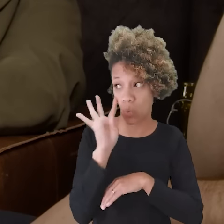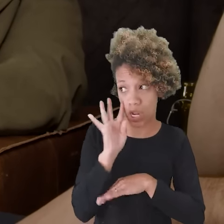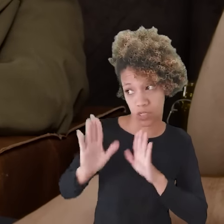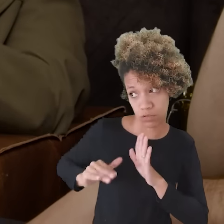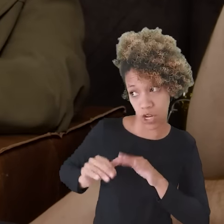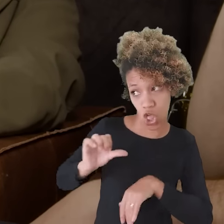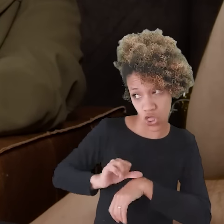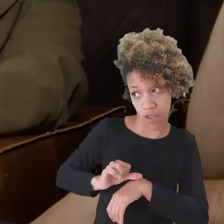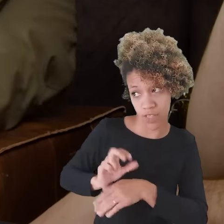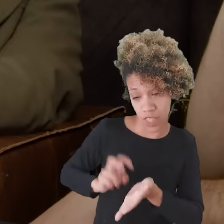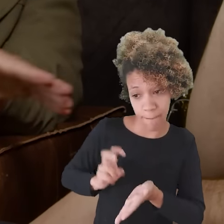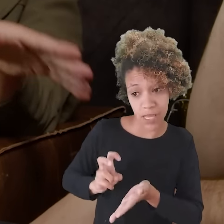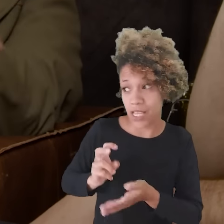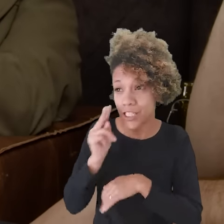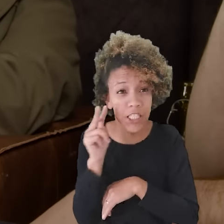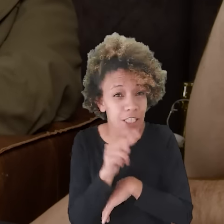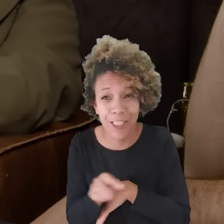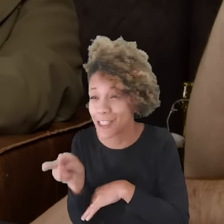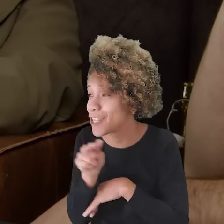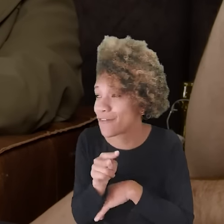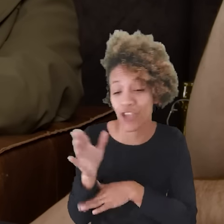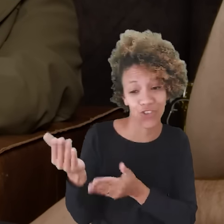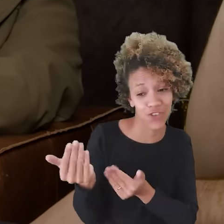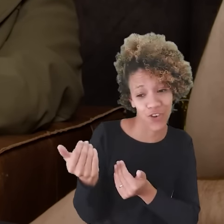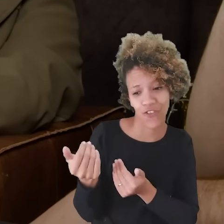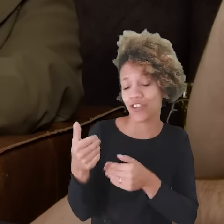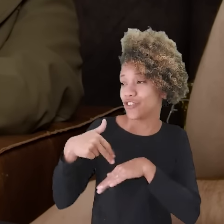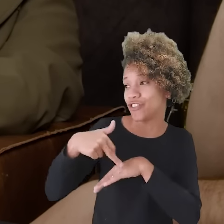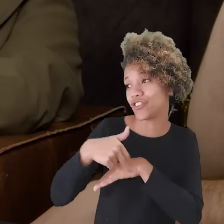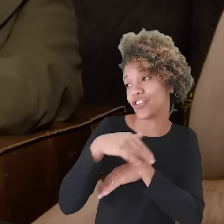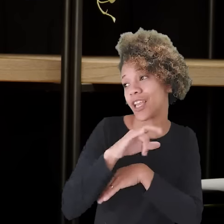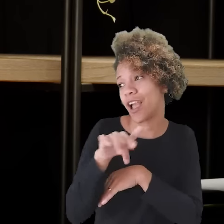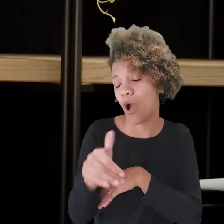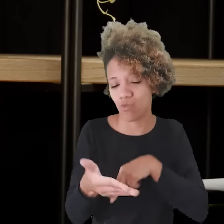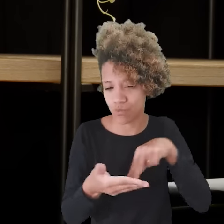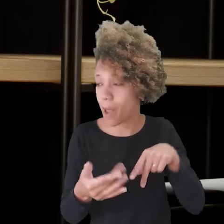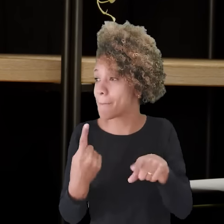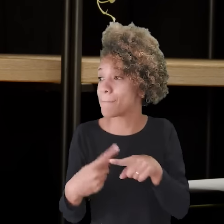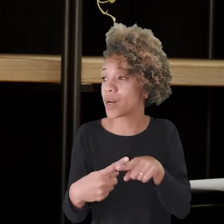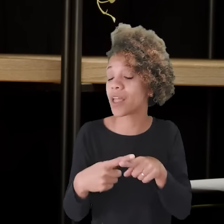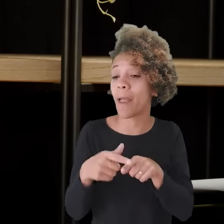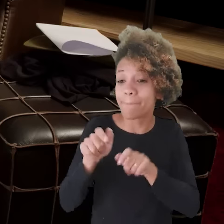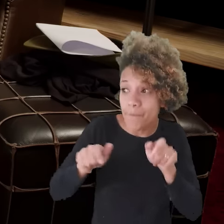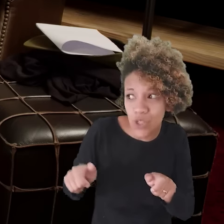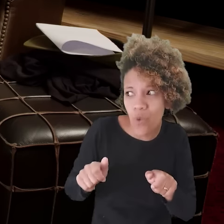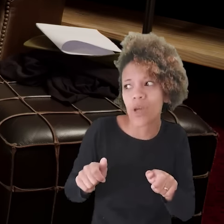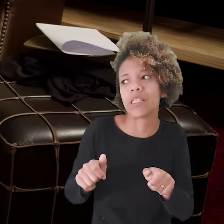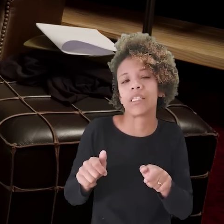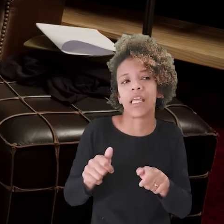quarta-feira 9 horas da manhã você vai ver uma porrada de de de jovens de calça jeans Ah isso é bom que são pessoas que